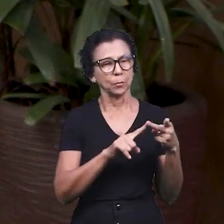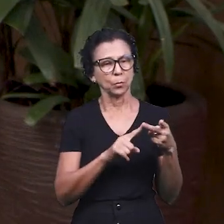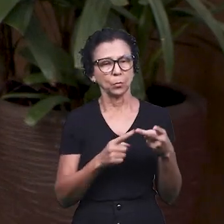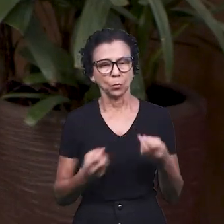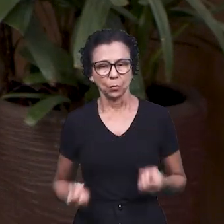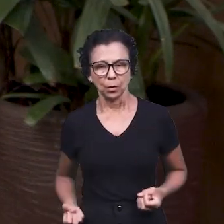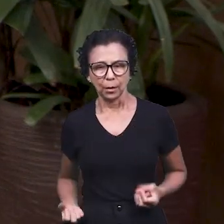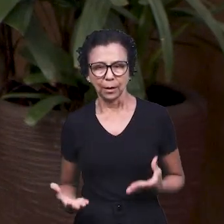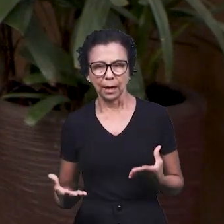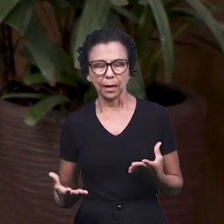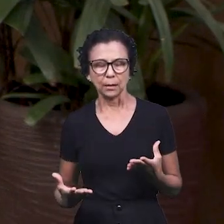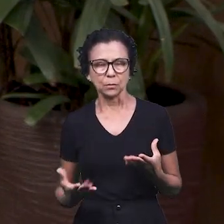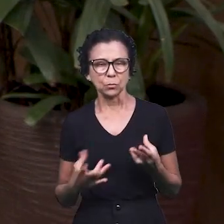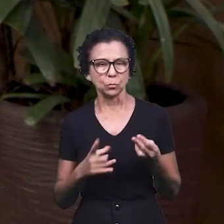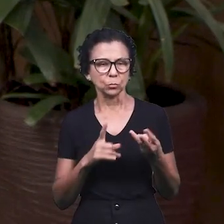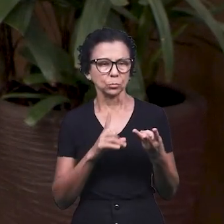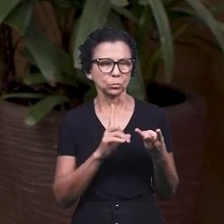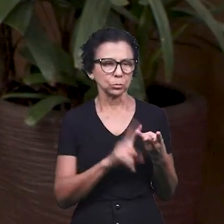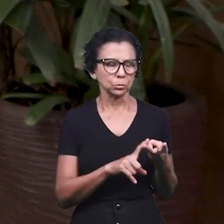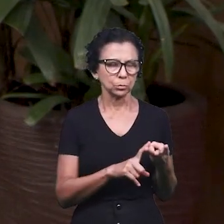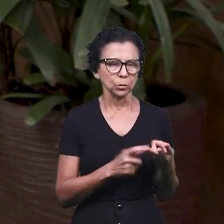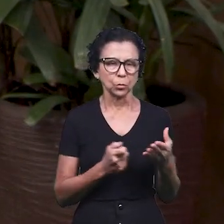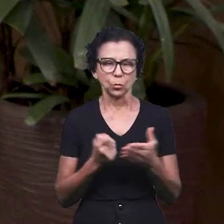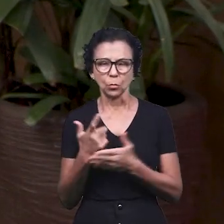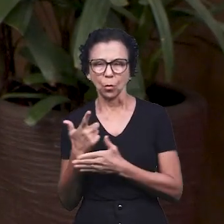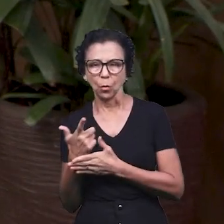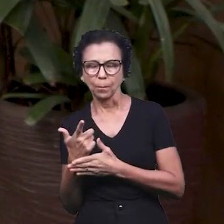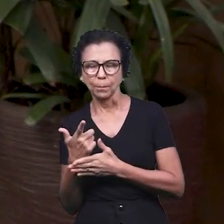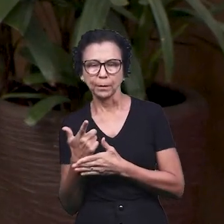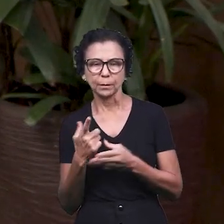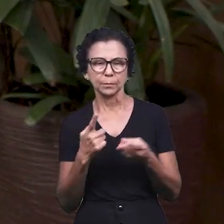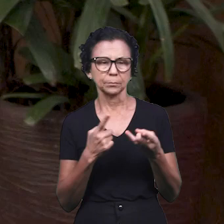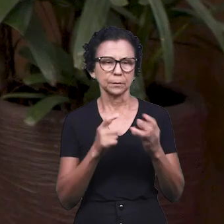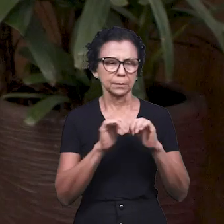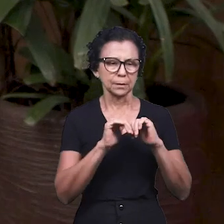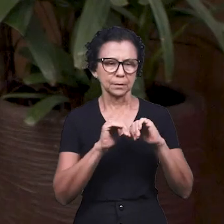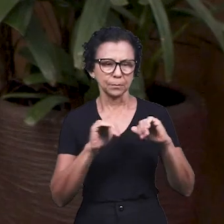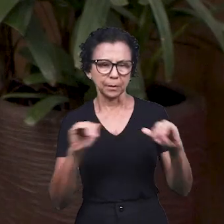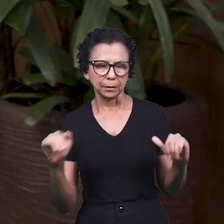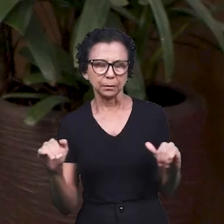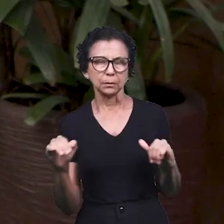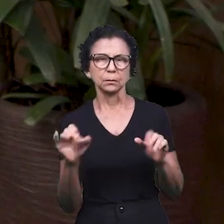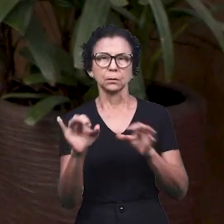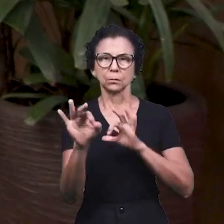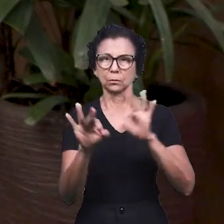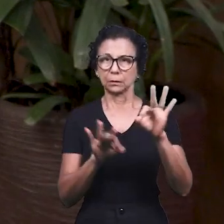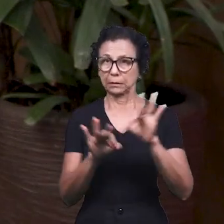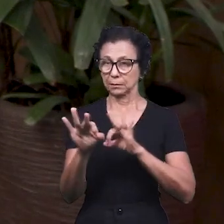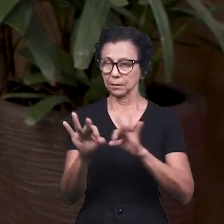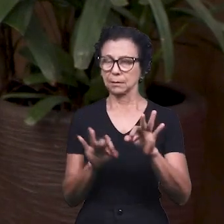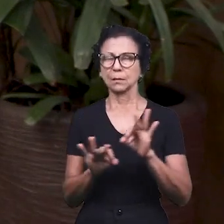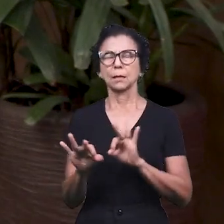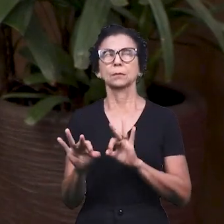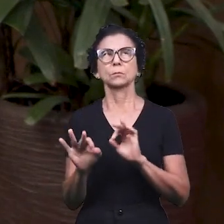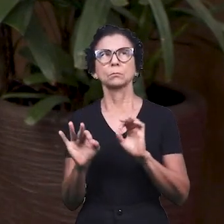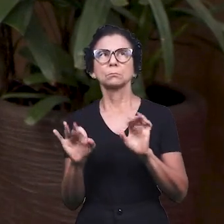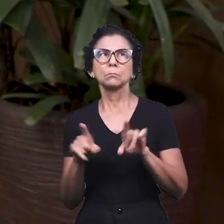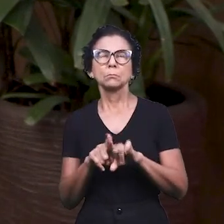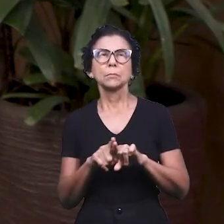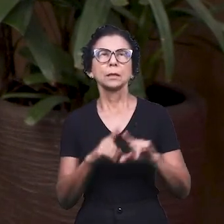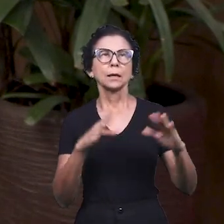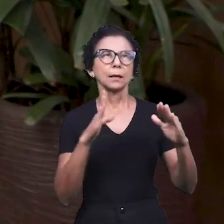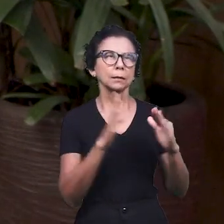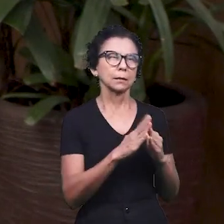Sim. finanças, separando as coisas, né? E organizando de maneira que pudesse continuar cuidando